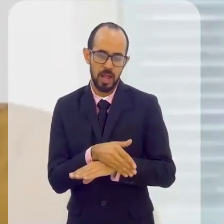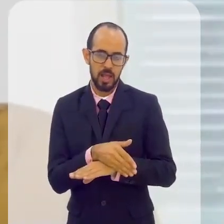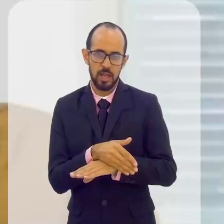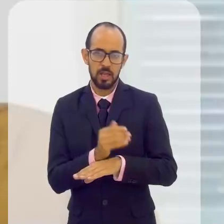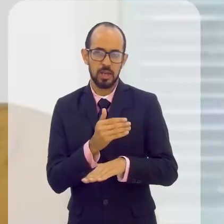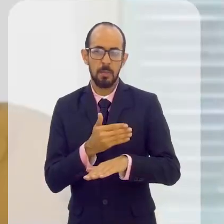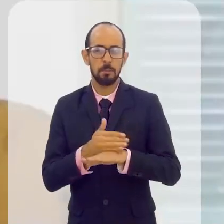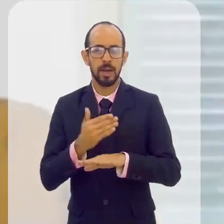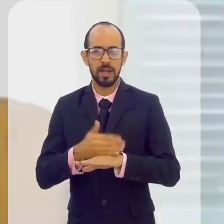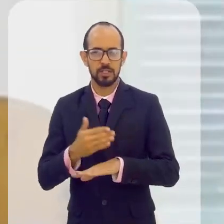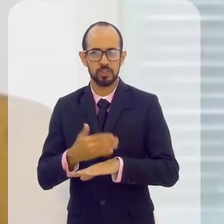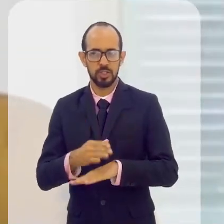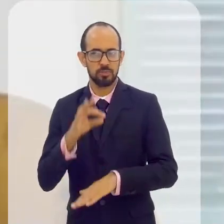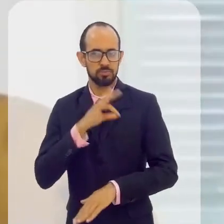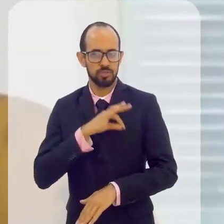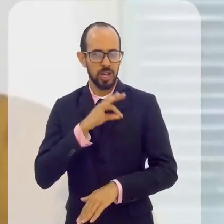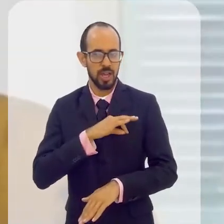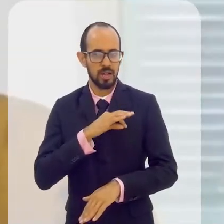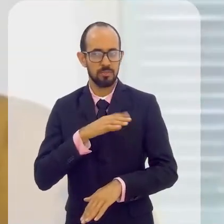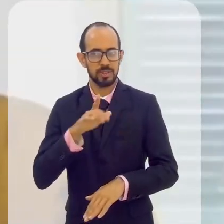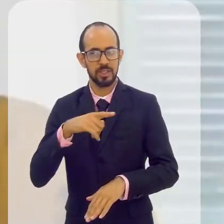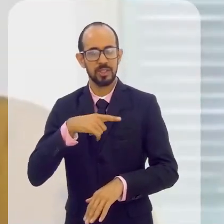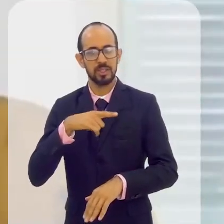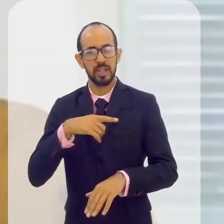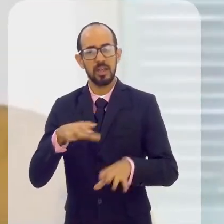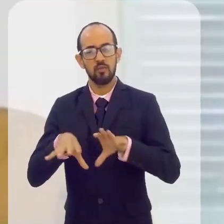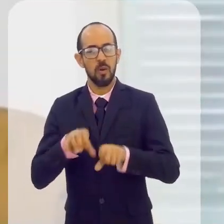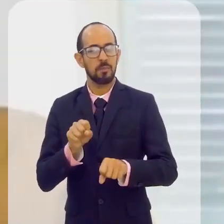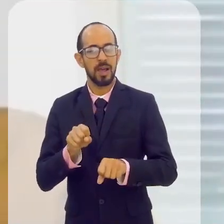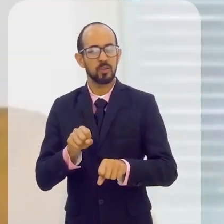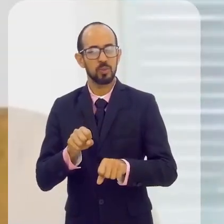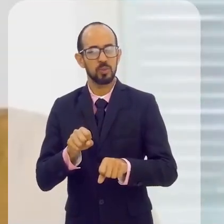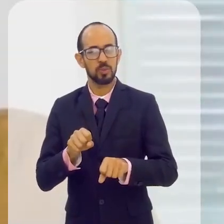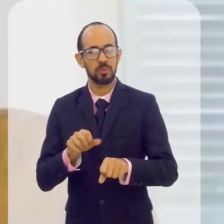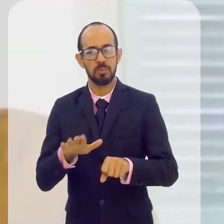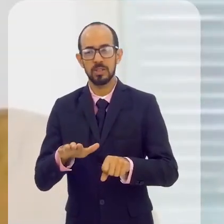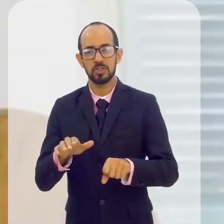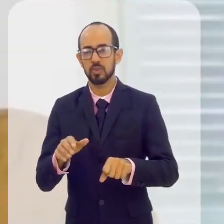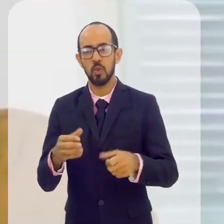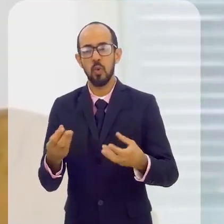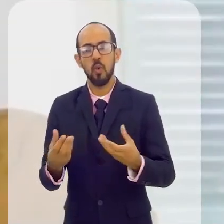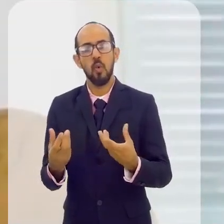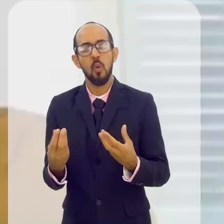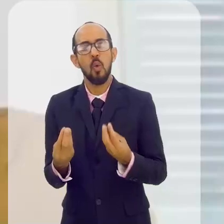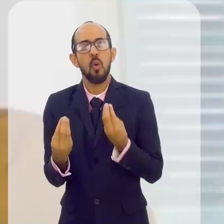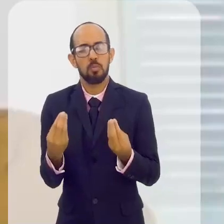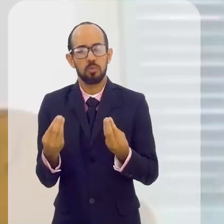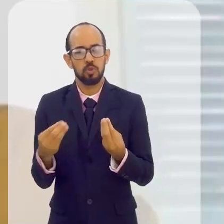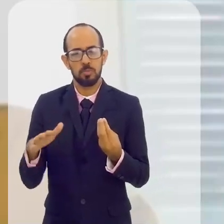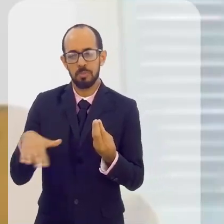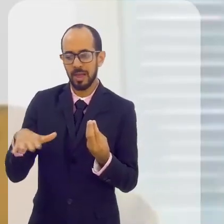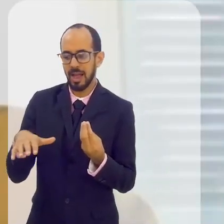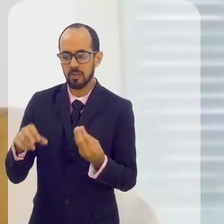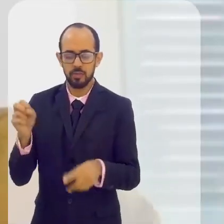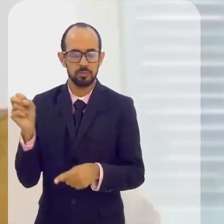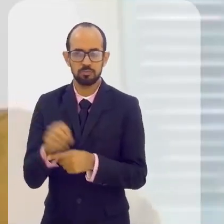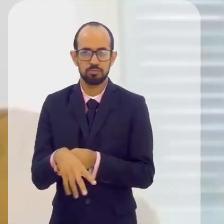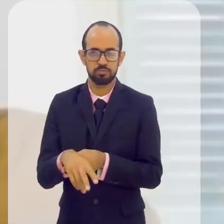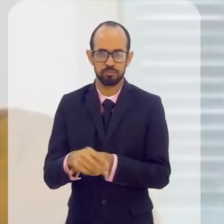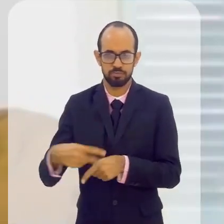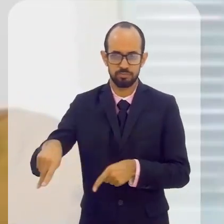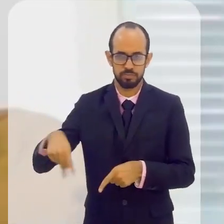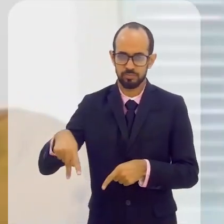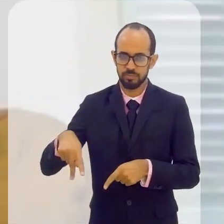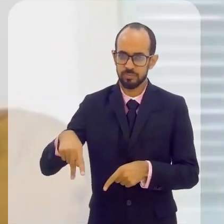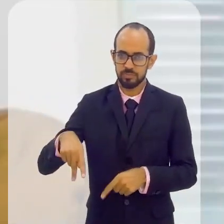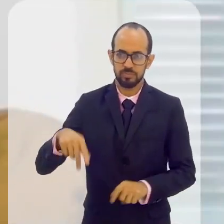programa de residência, e ele está habilitado para o mercado. Aonde o mercado vai absorvê-lo, né? Ele não vai